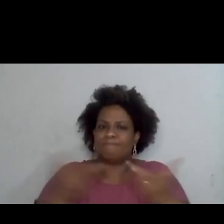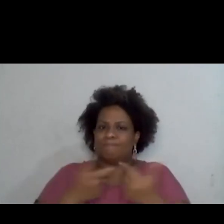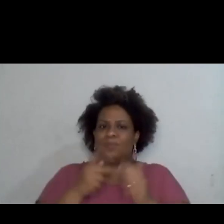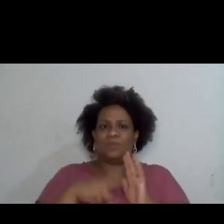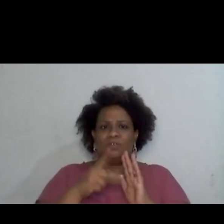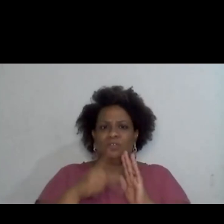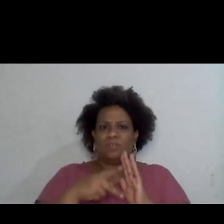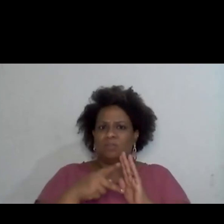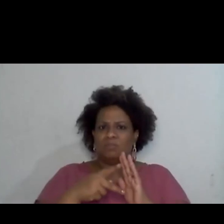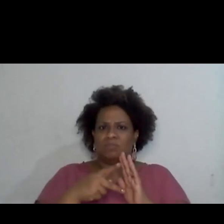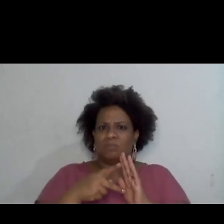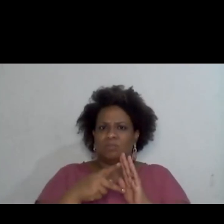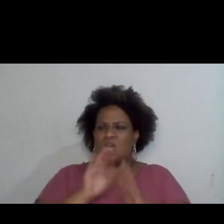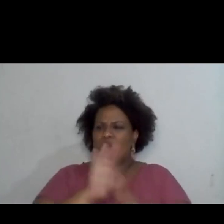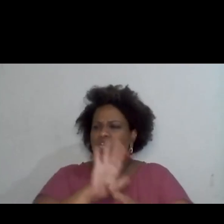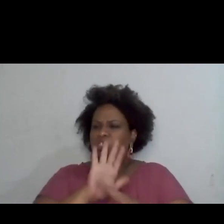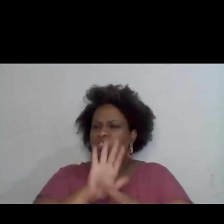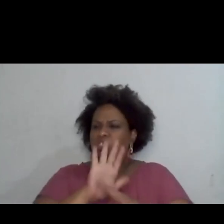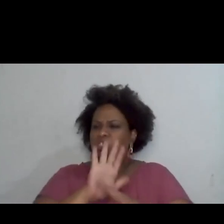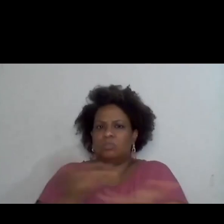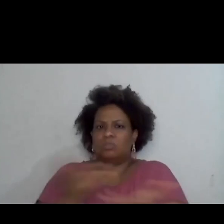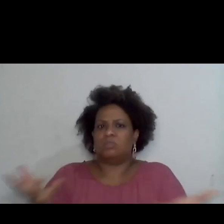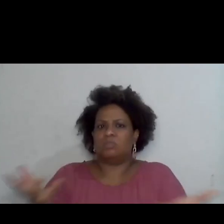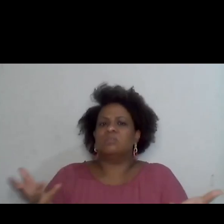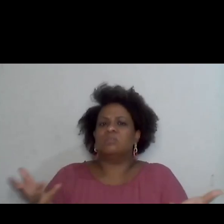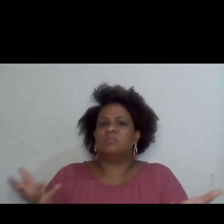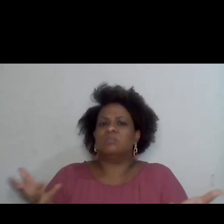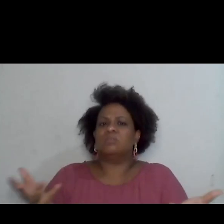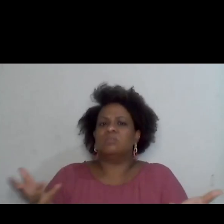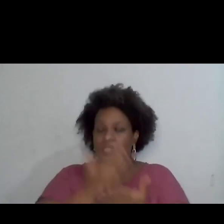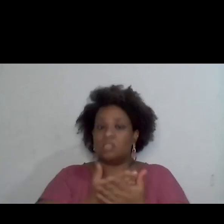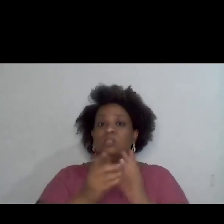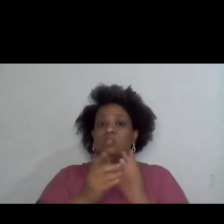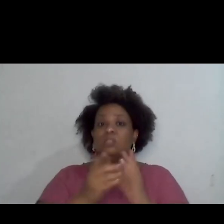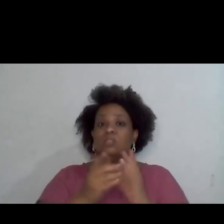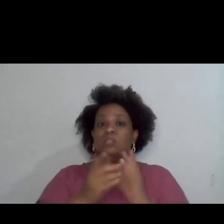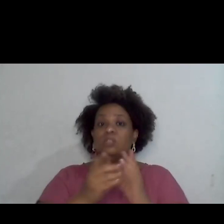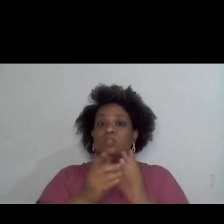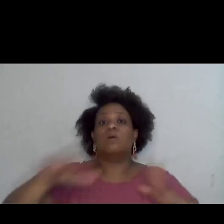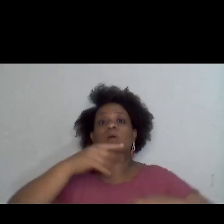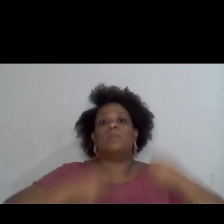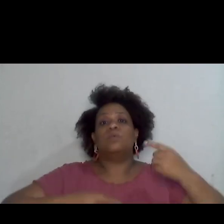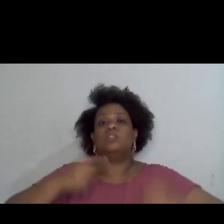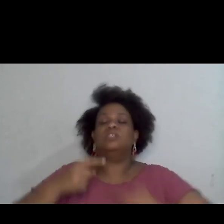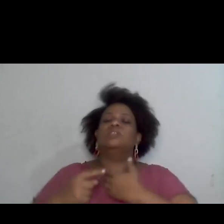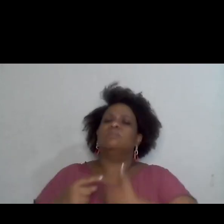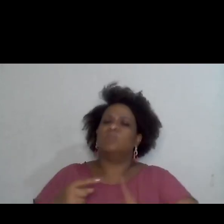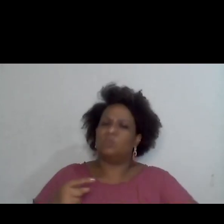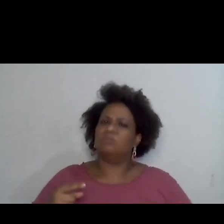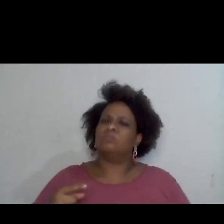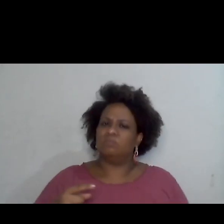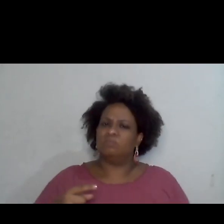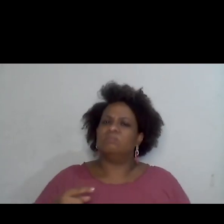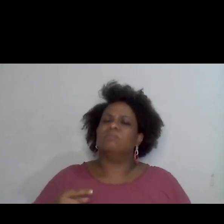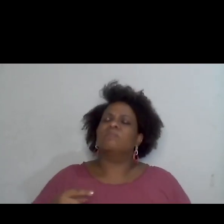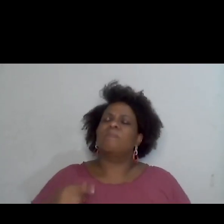beneficiou muita gente. Eu acredito na democratização das políticas públicas. Eu acho que a gente tem que fazer mais,